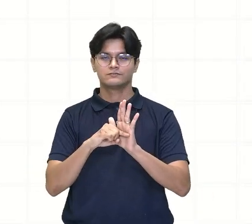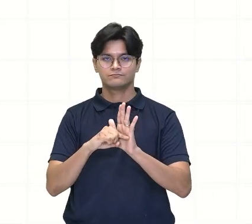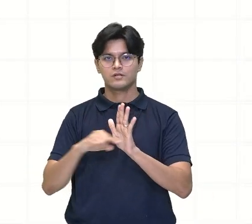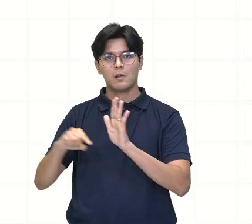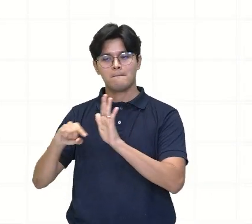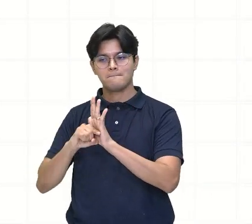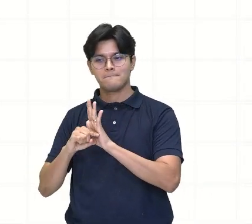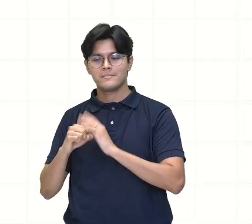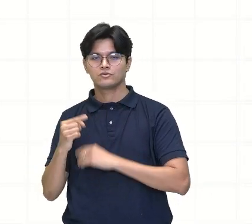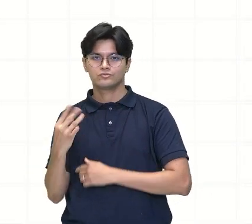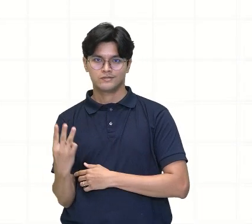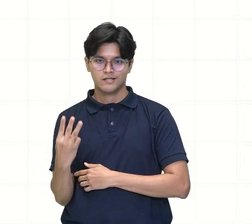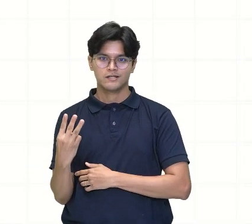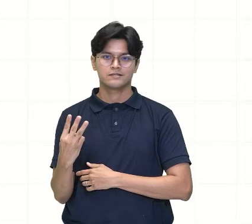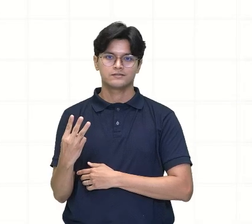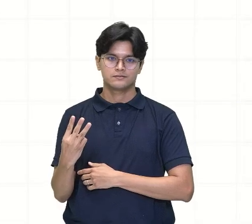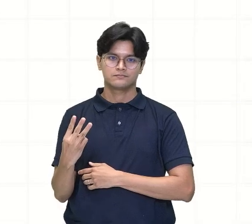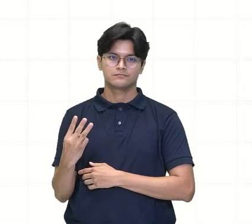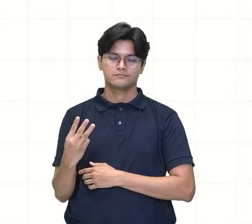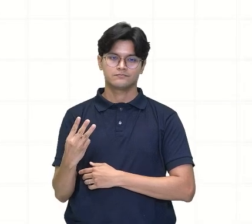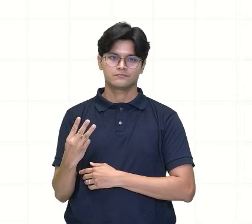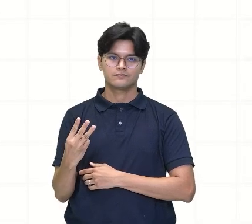Menos 3,